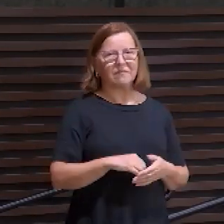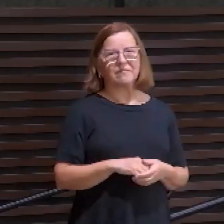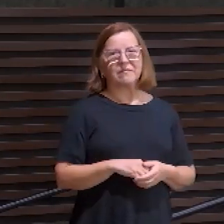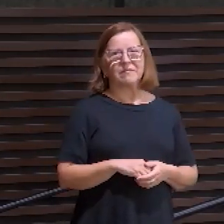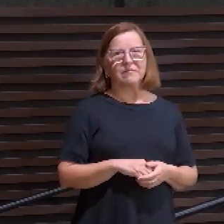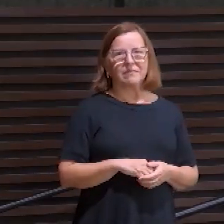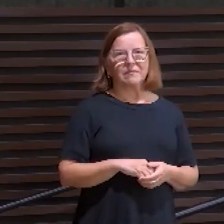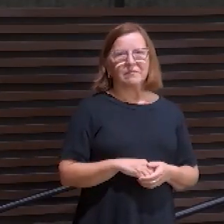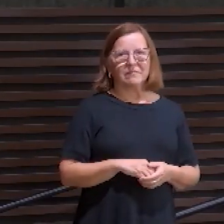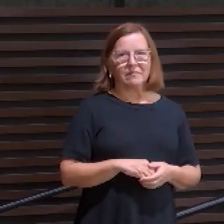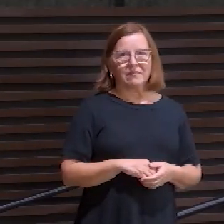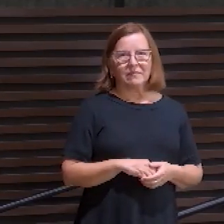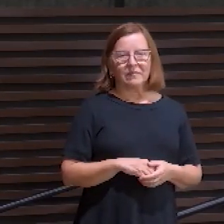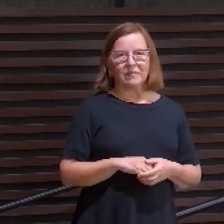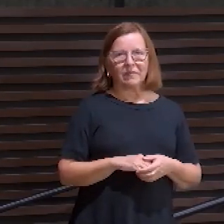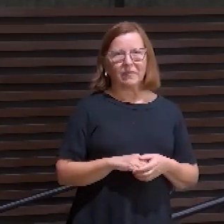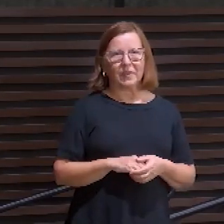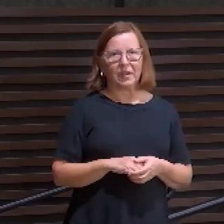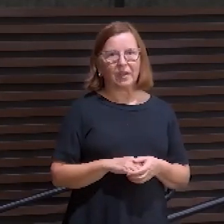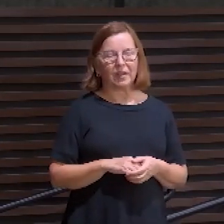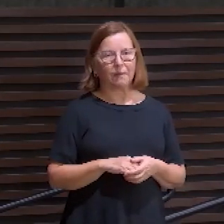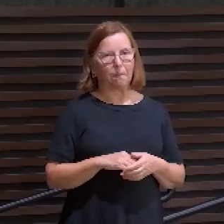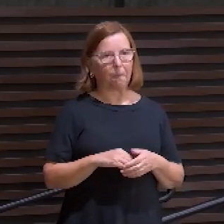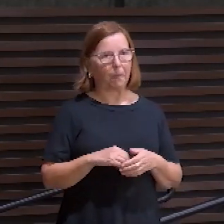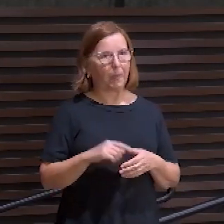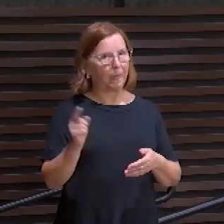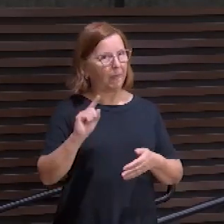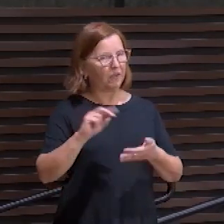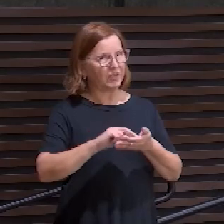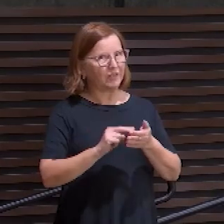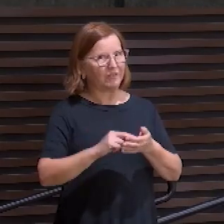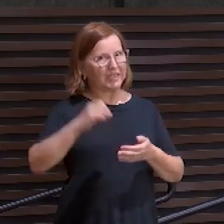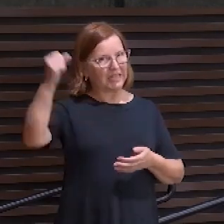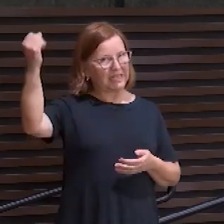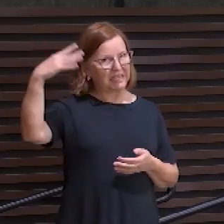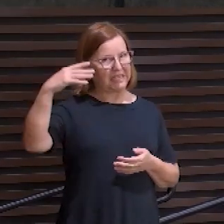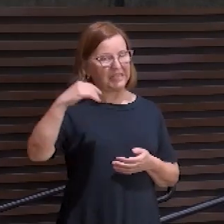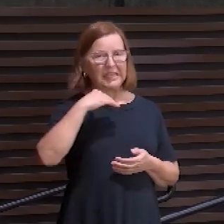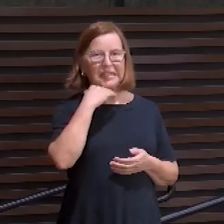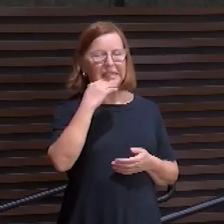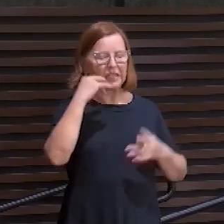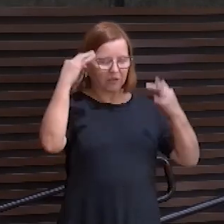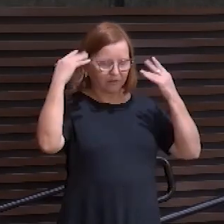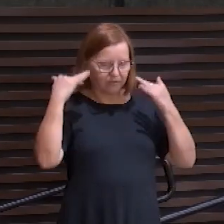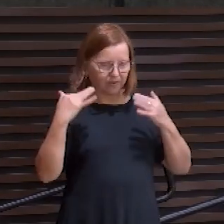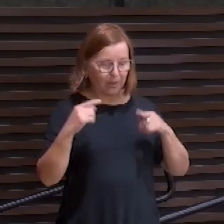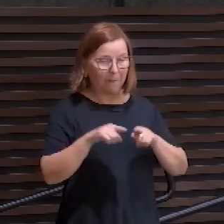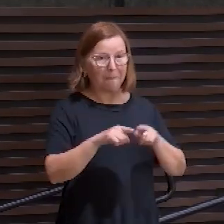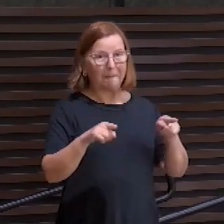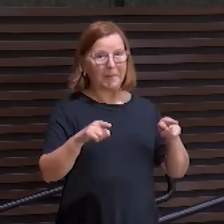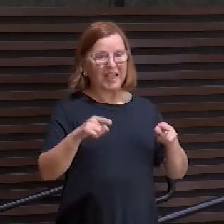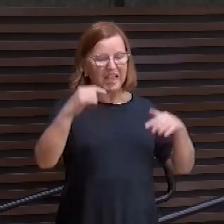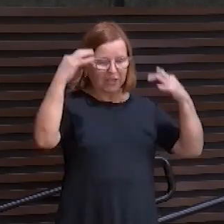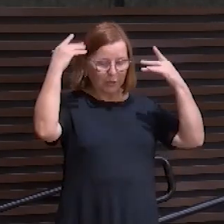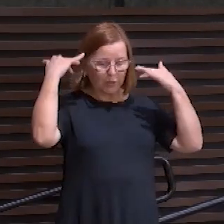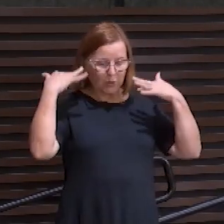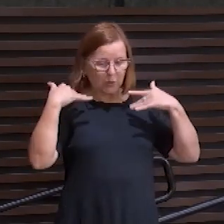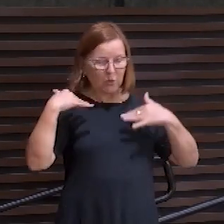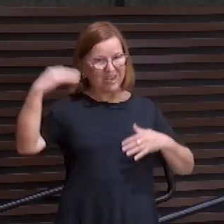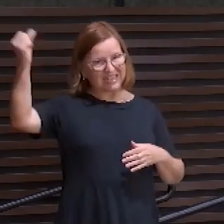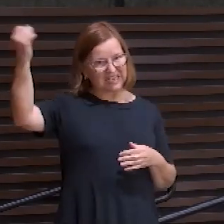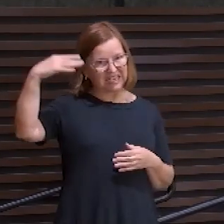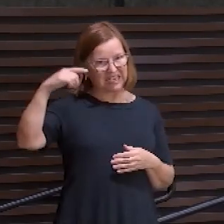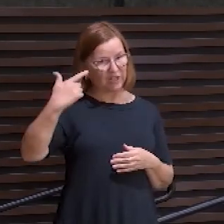Não que na graça não se sua, mas o suor da graça não tem o cansaço e não